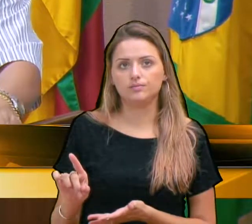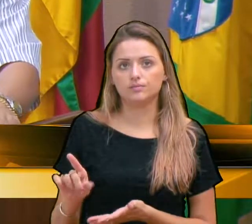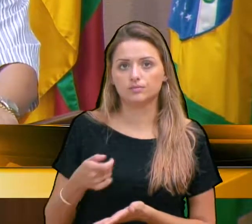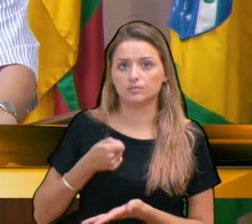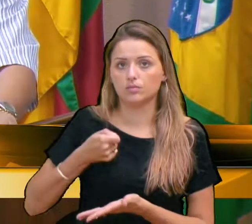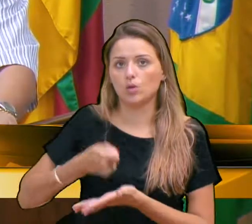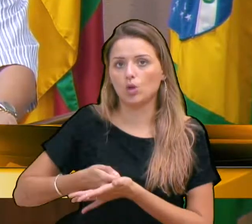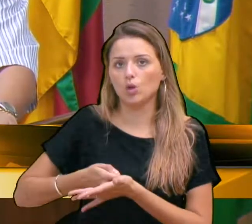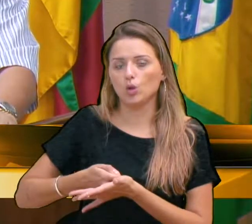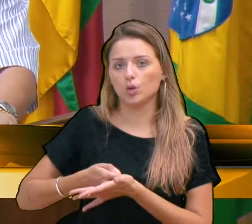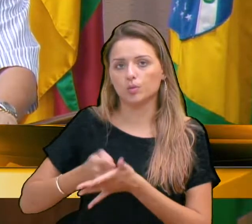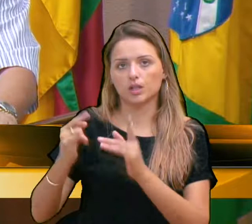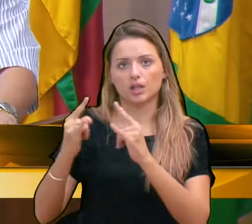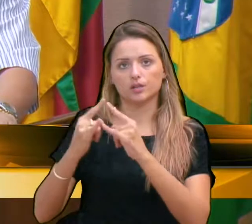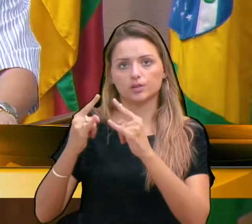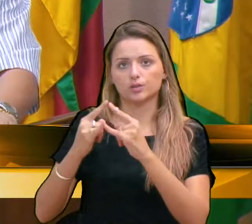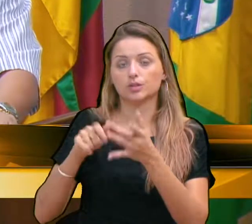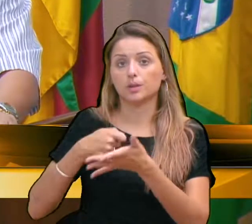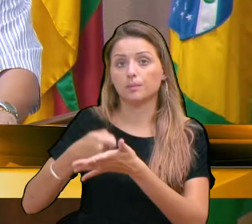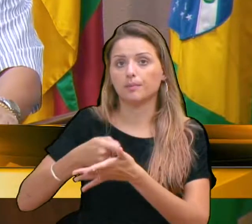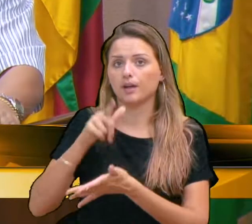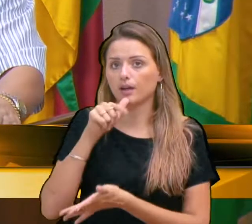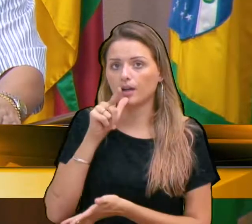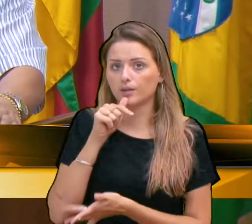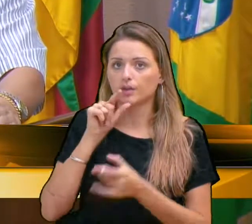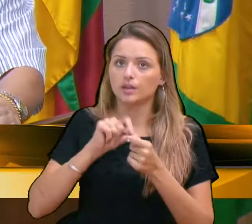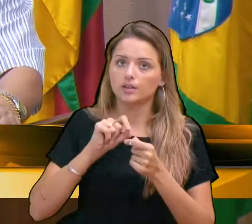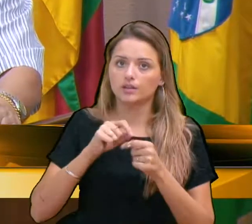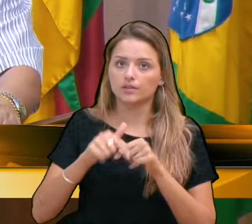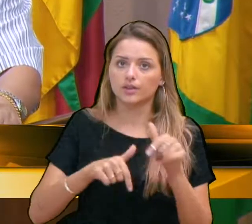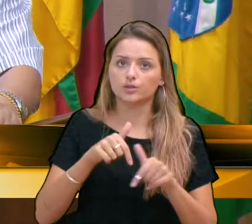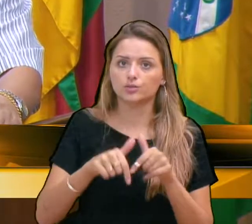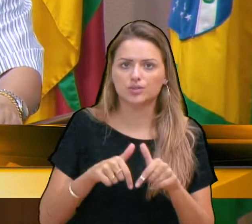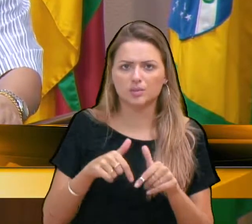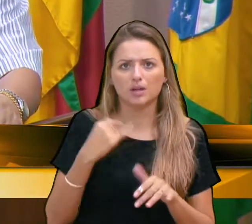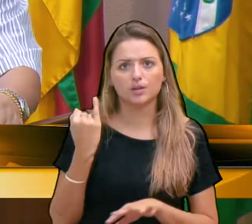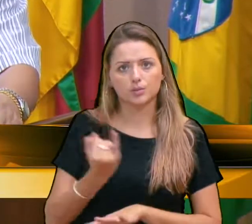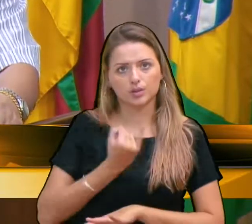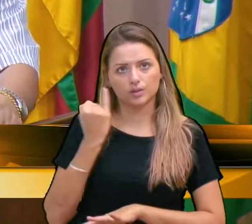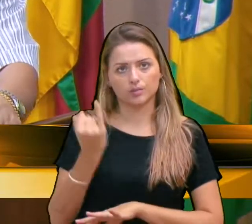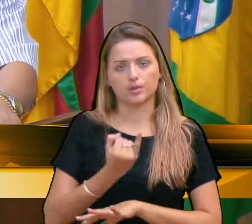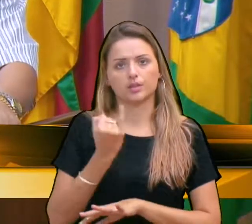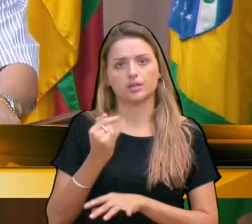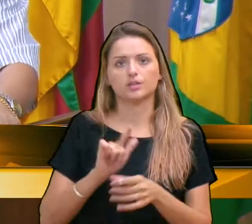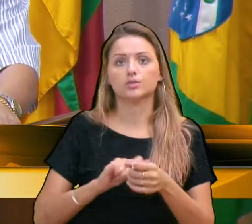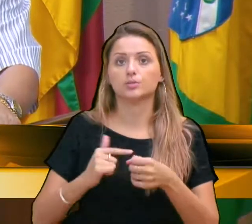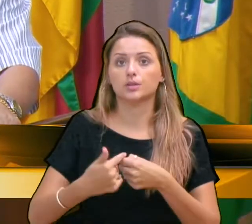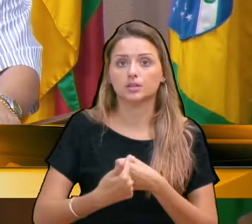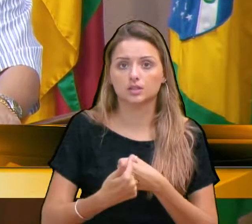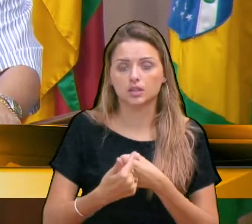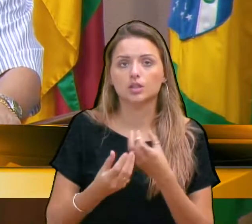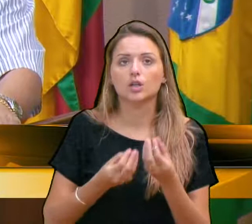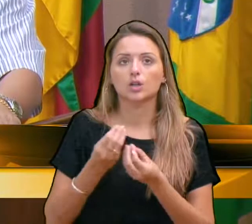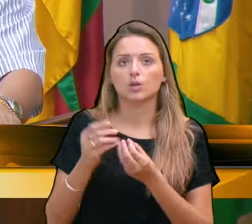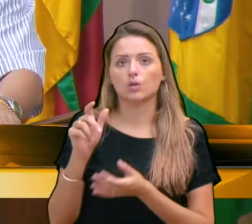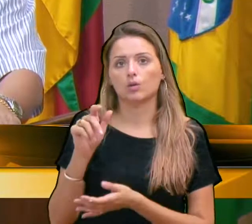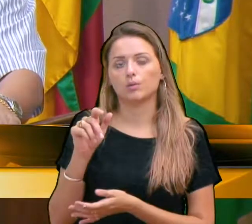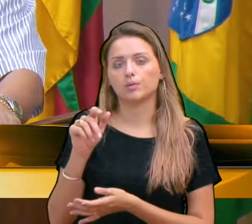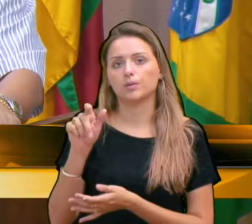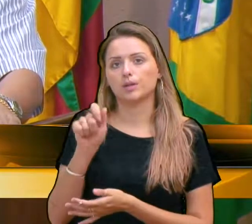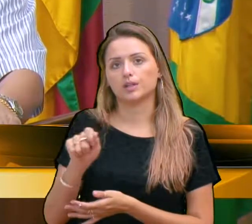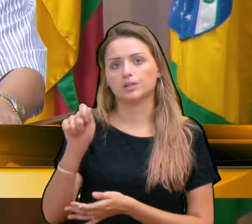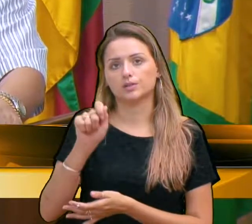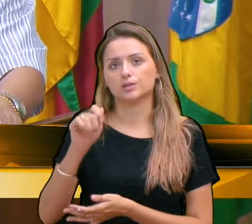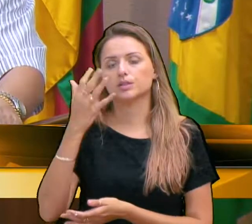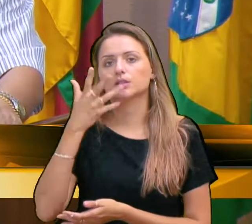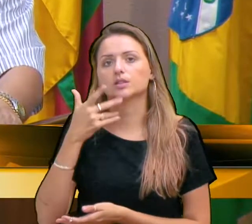exigir cobrança de entidades que prestam um serviço tão importante para a cidade como a Sociedade Criança